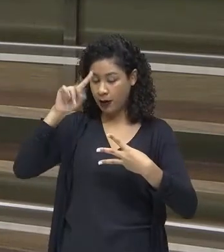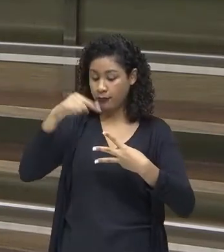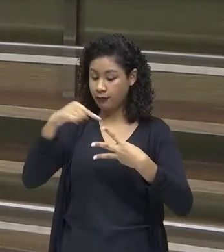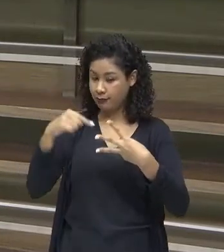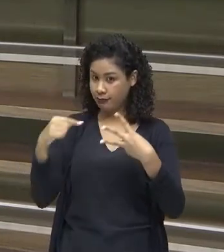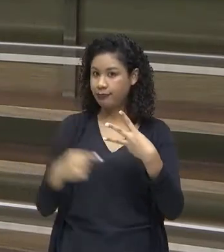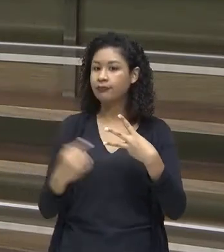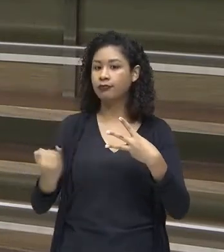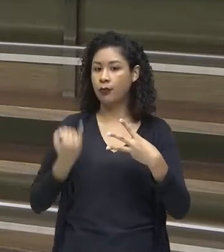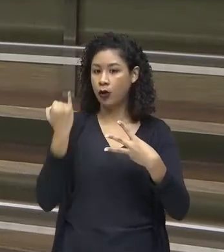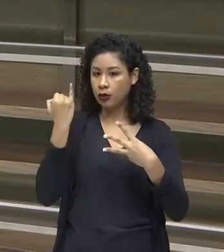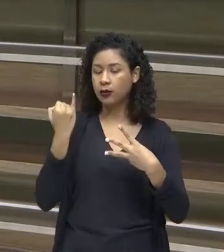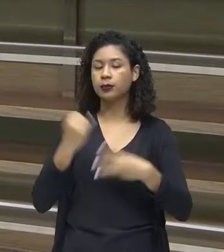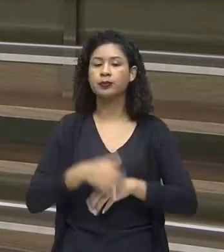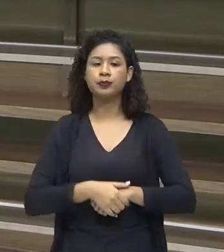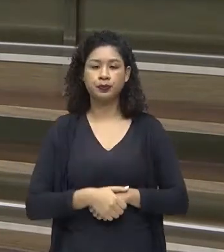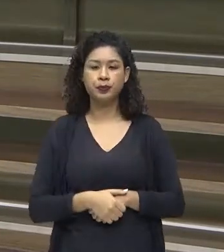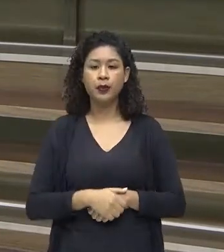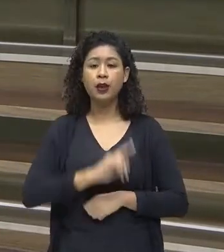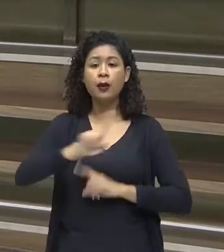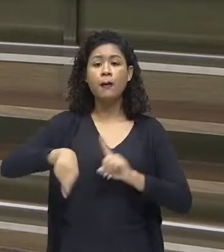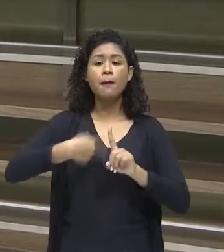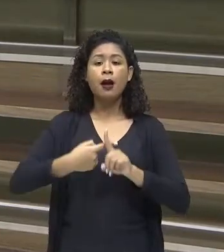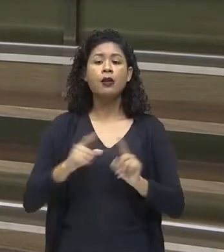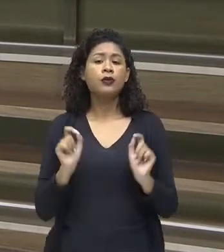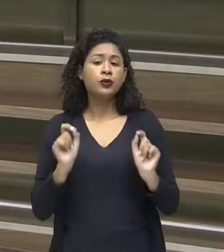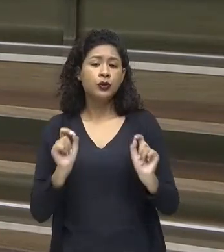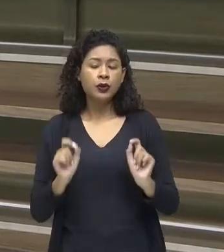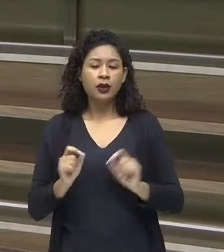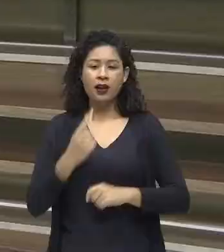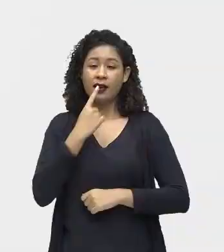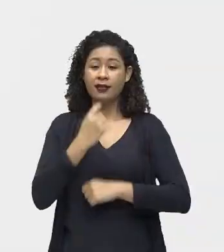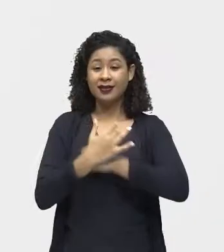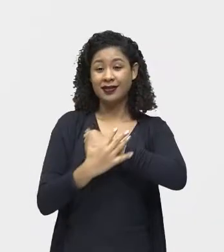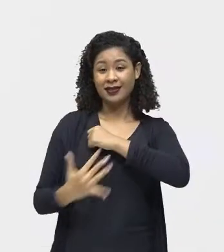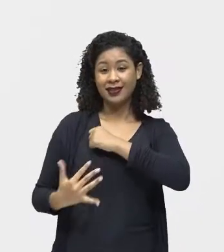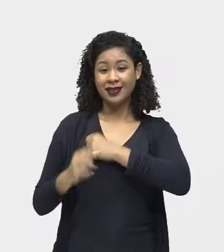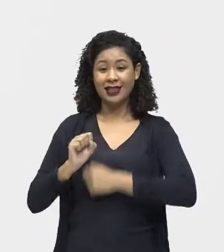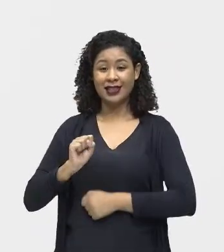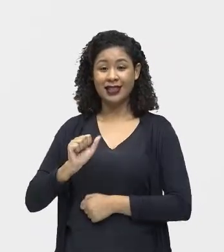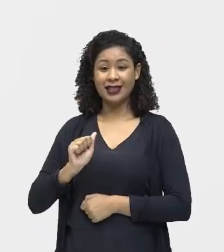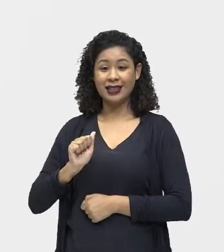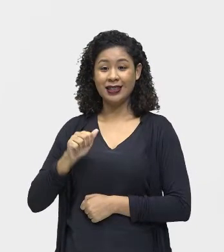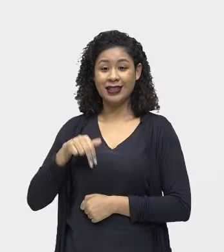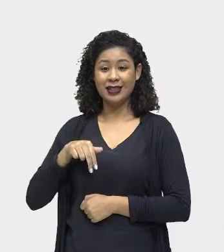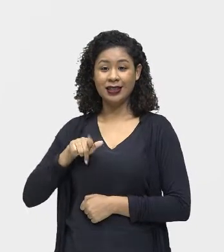Além disso, tem também o sangue, né? Então, a gente tem aqui a representação do sangue,